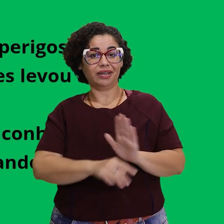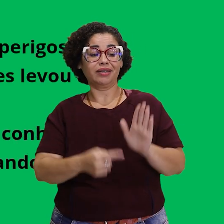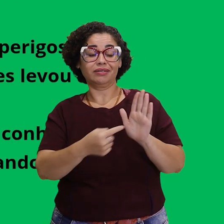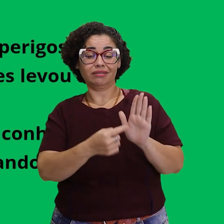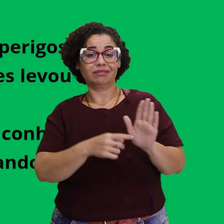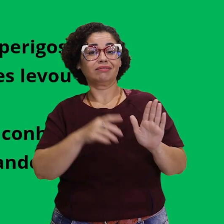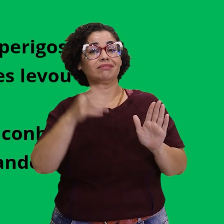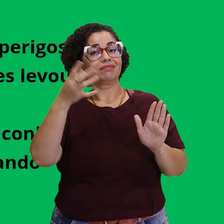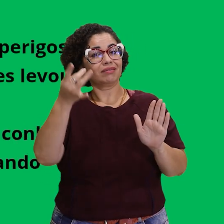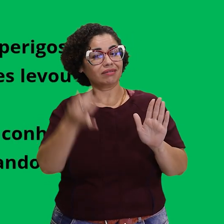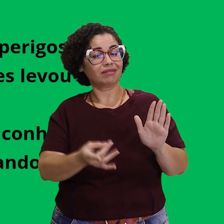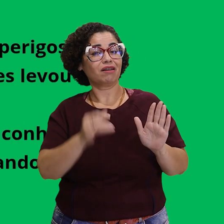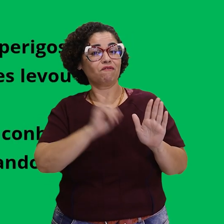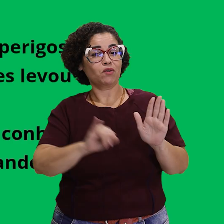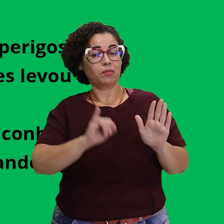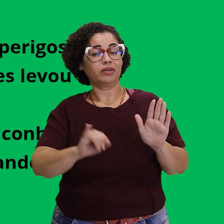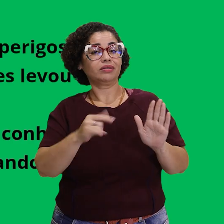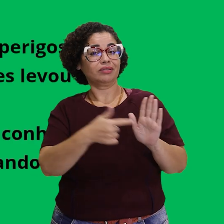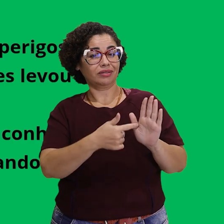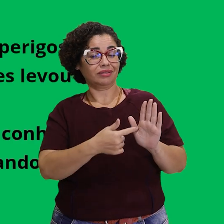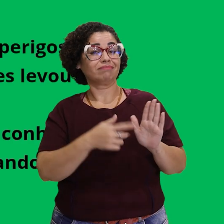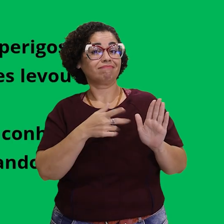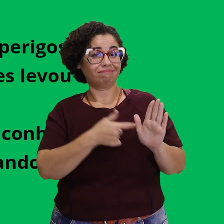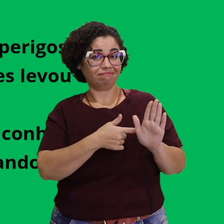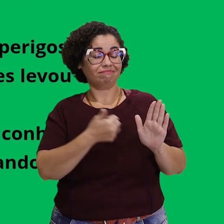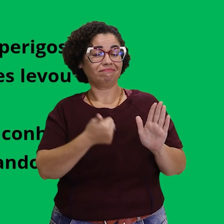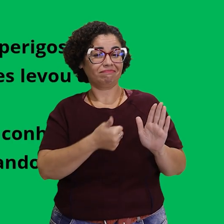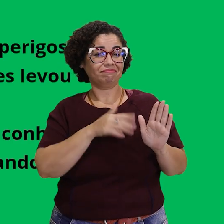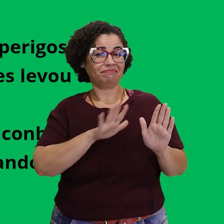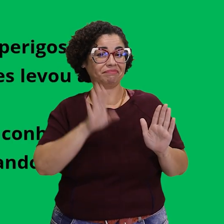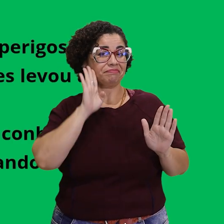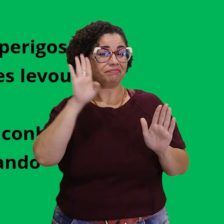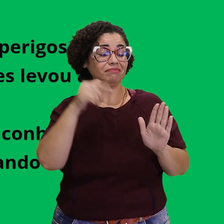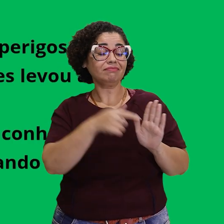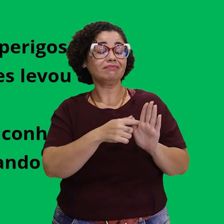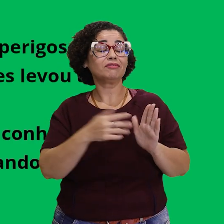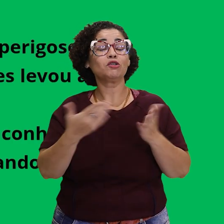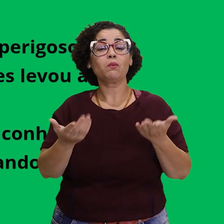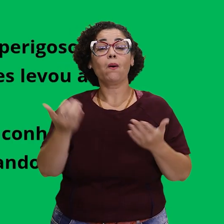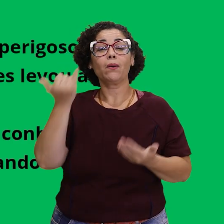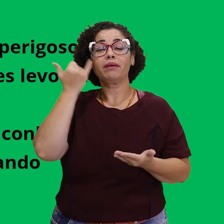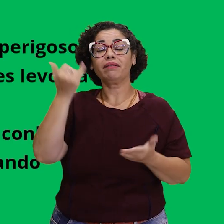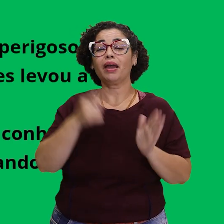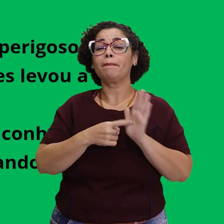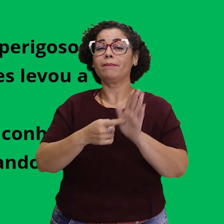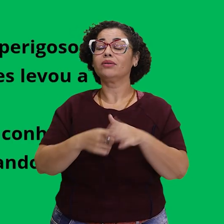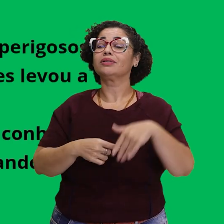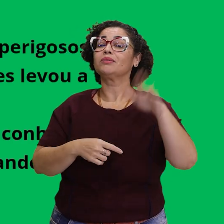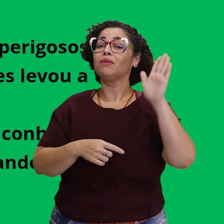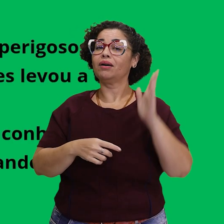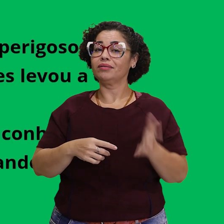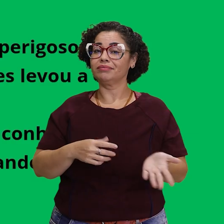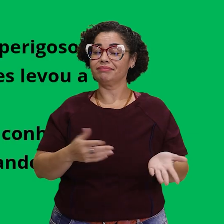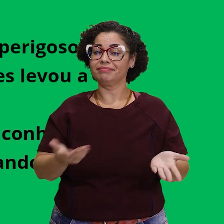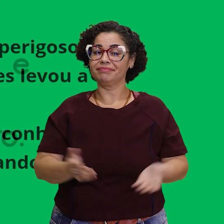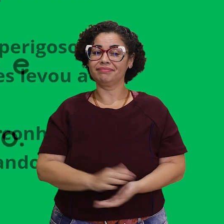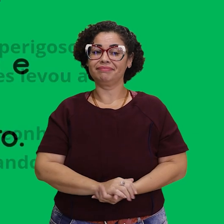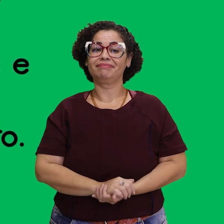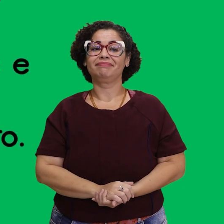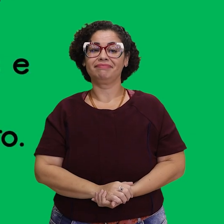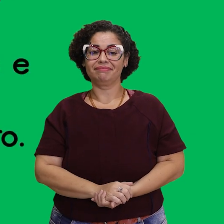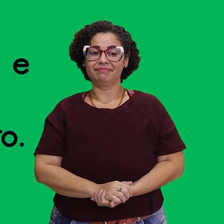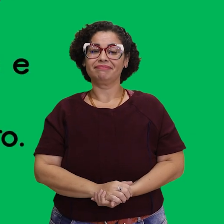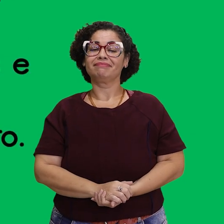vendo? Texto interessante, muitas informações, né? Vamos ver agora qual a ideia principal dele? Vamos lá? 1, 2